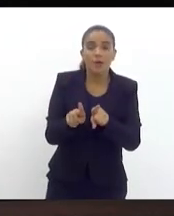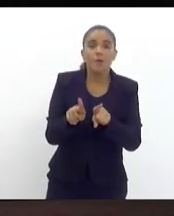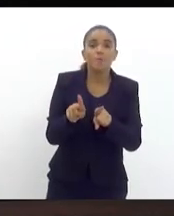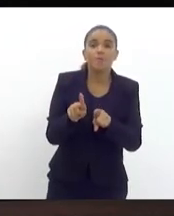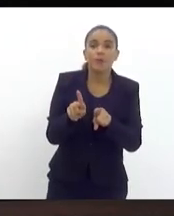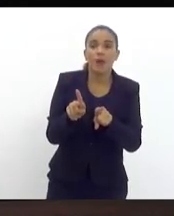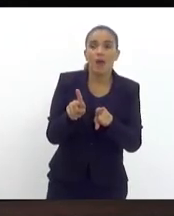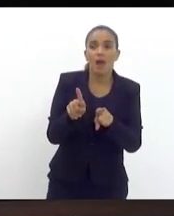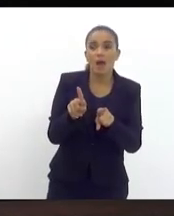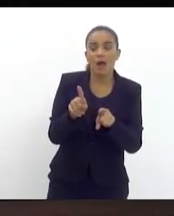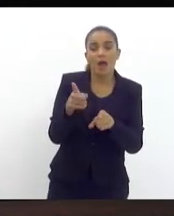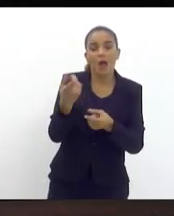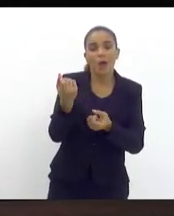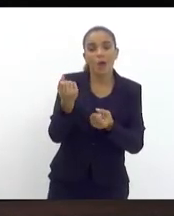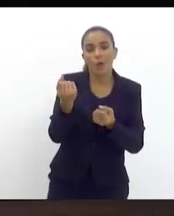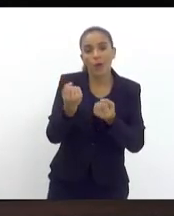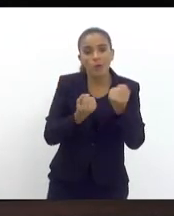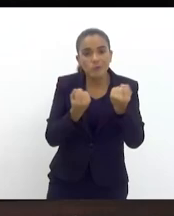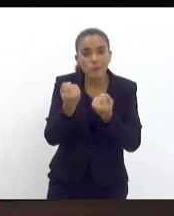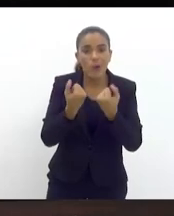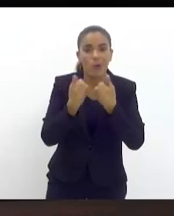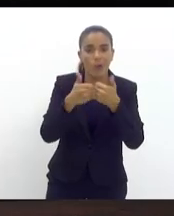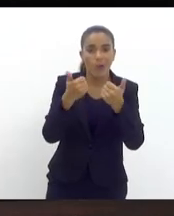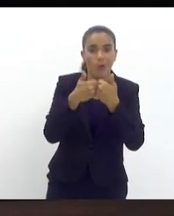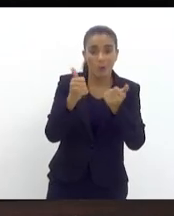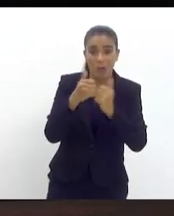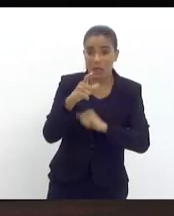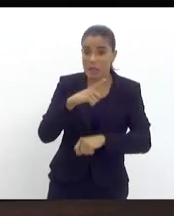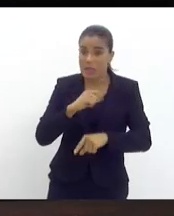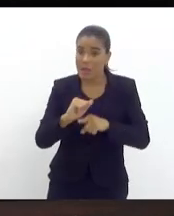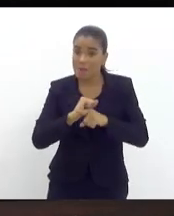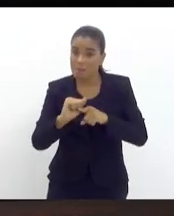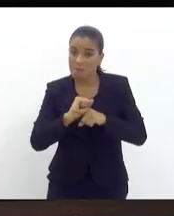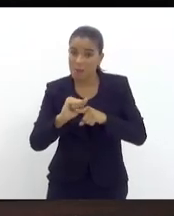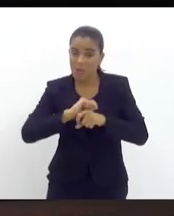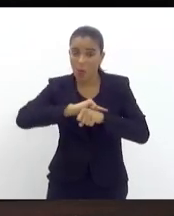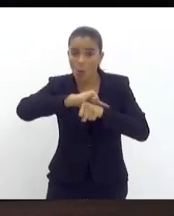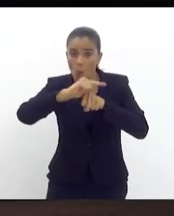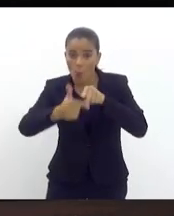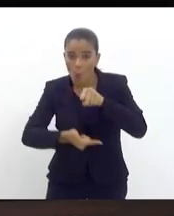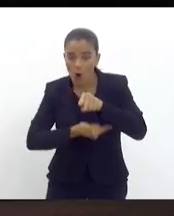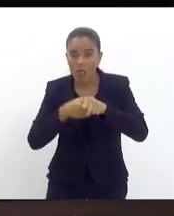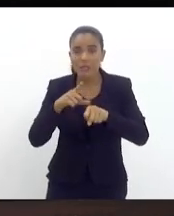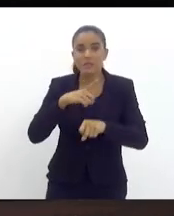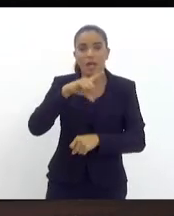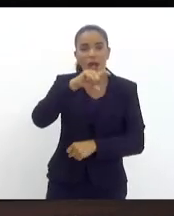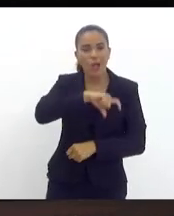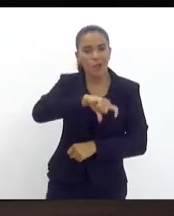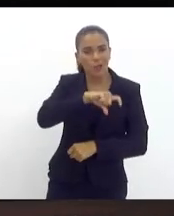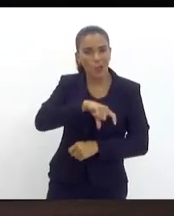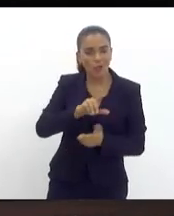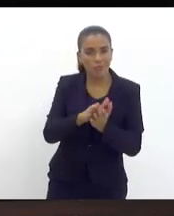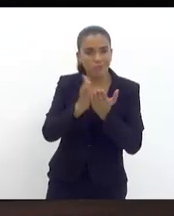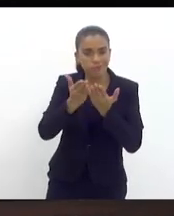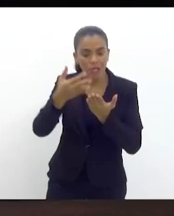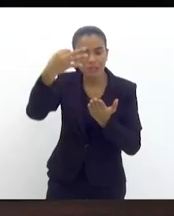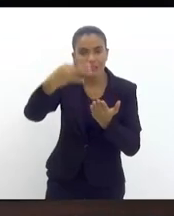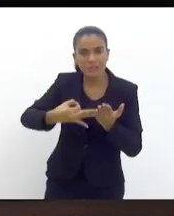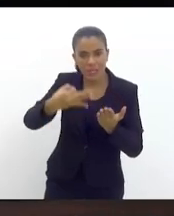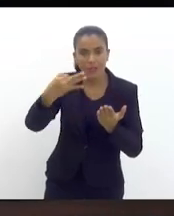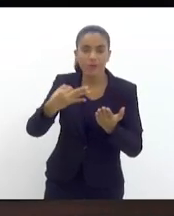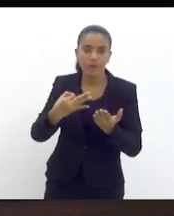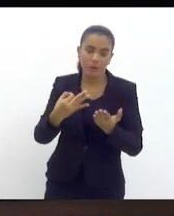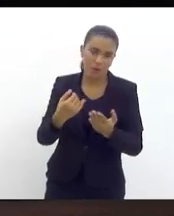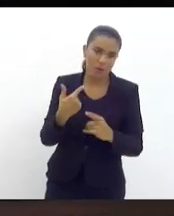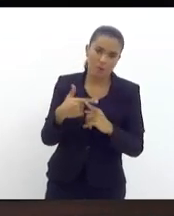condução dos ônibus se tem pneu careca se tá com documentação em dia porque